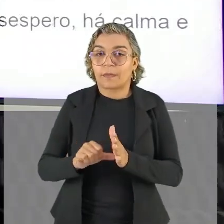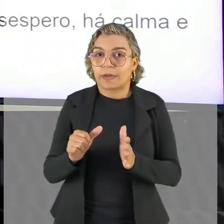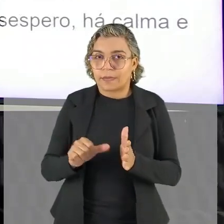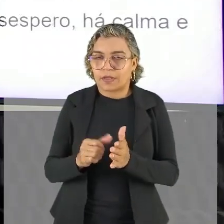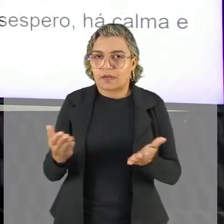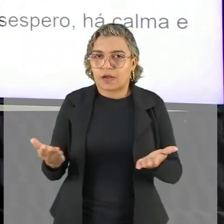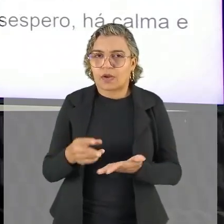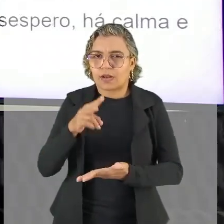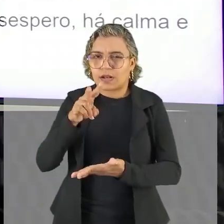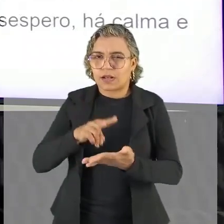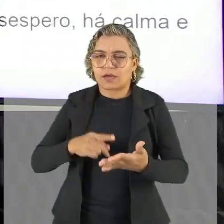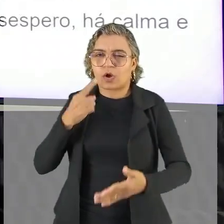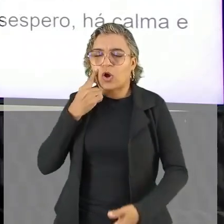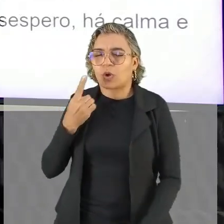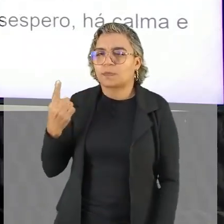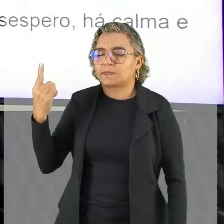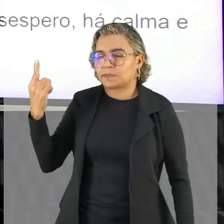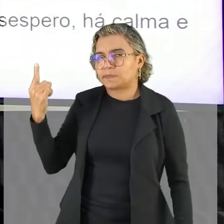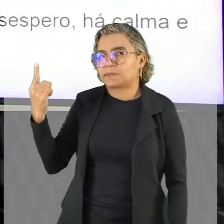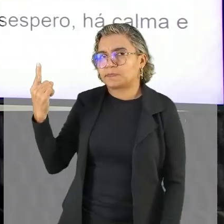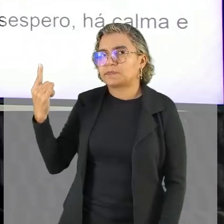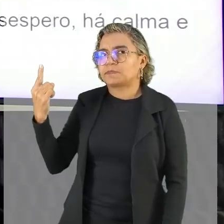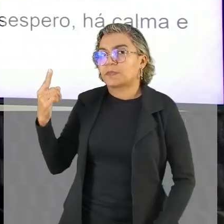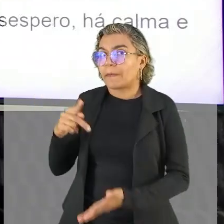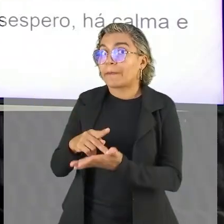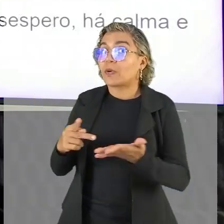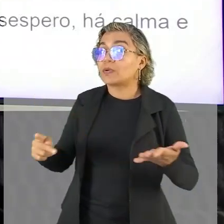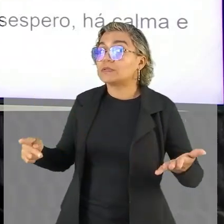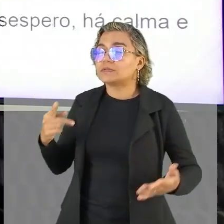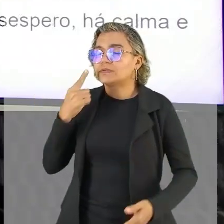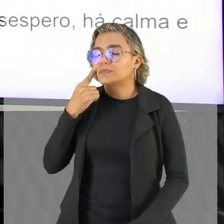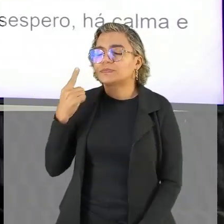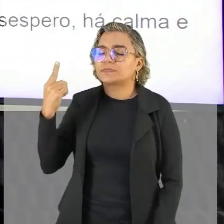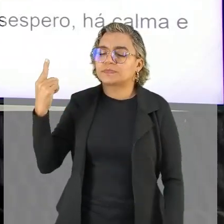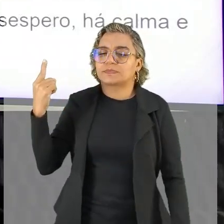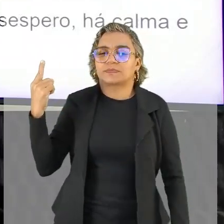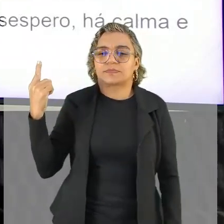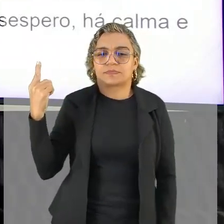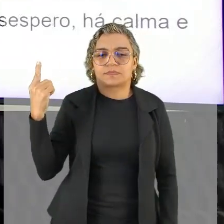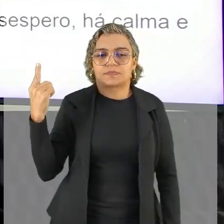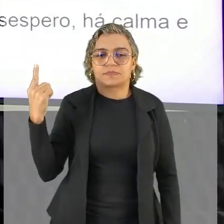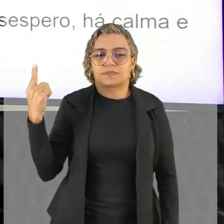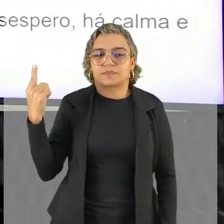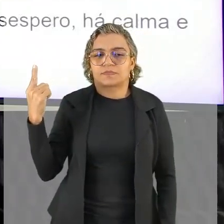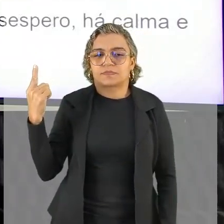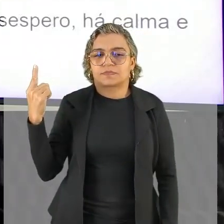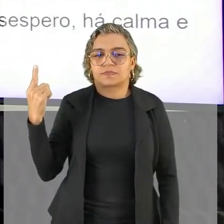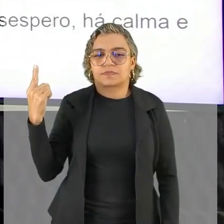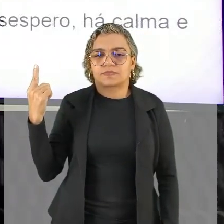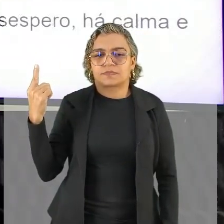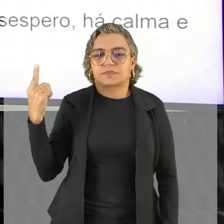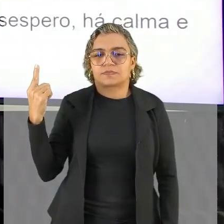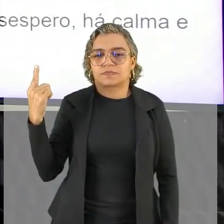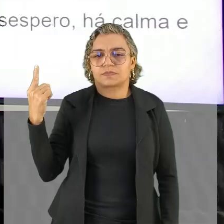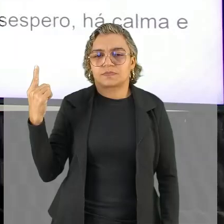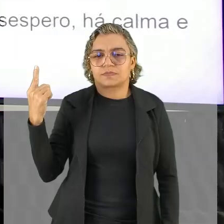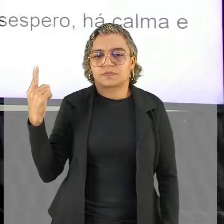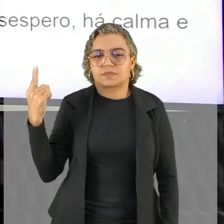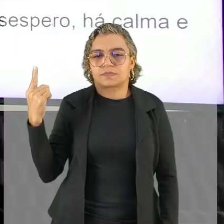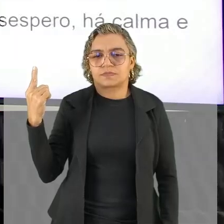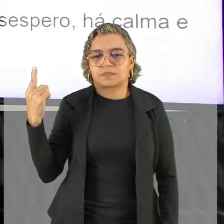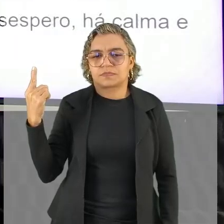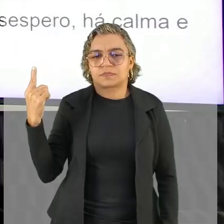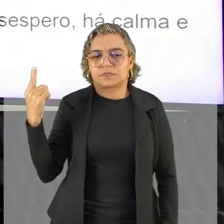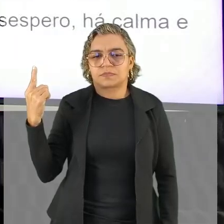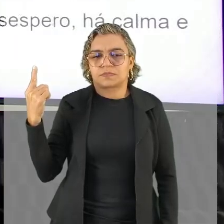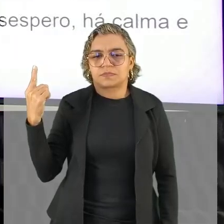Procura da poesia, só um trecho. Penetra surdamente no reino das palavras. Lá estão os poemas